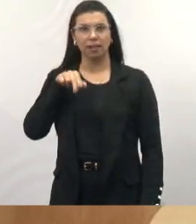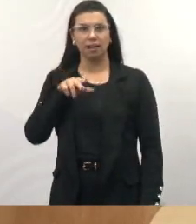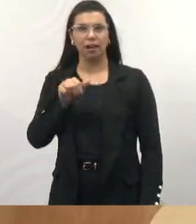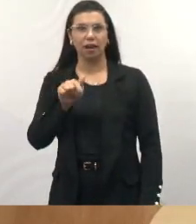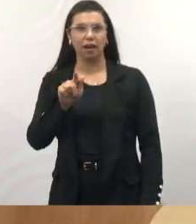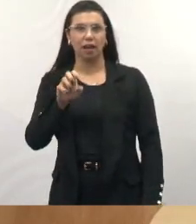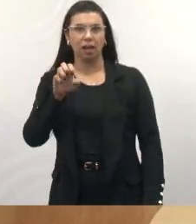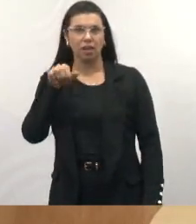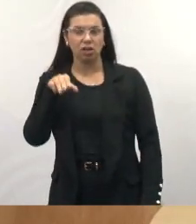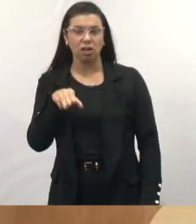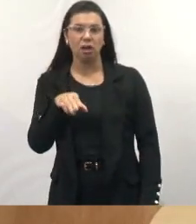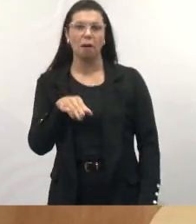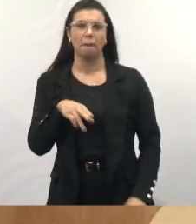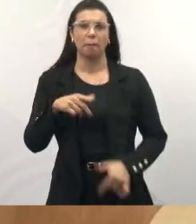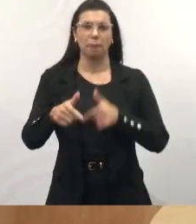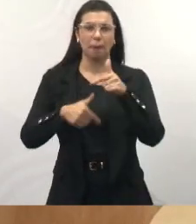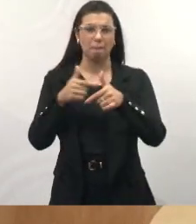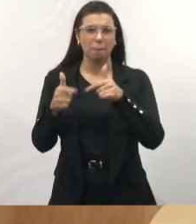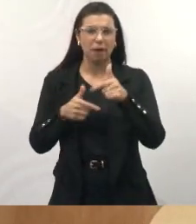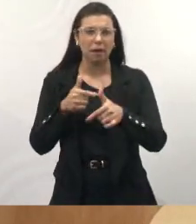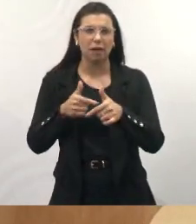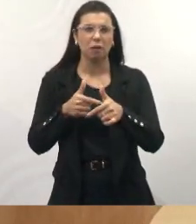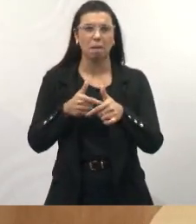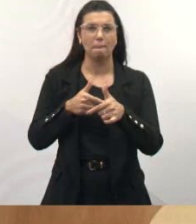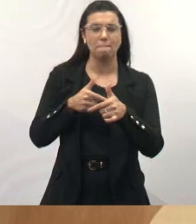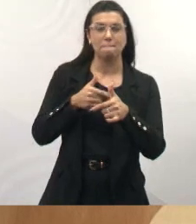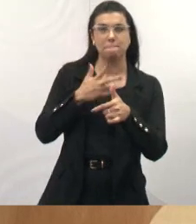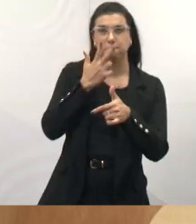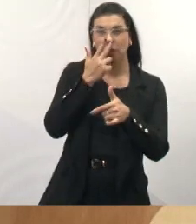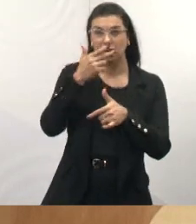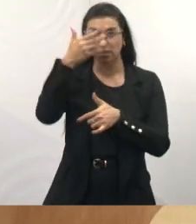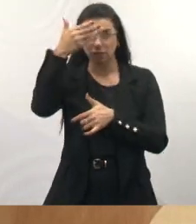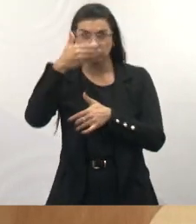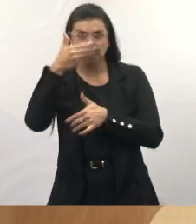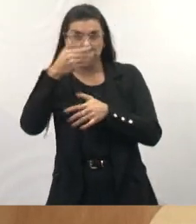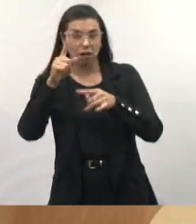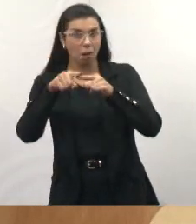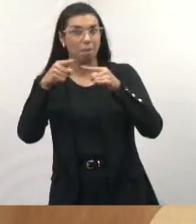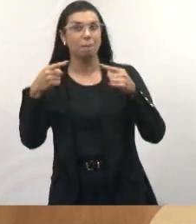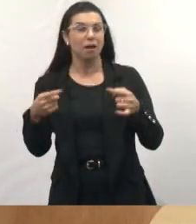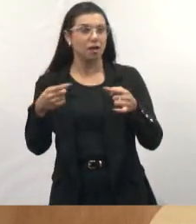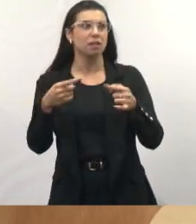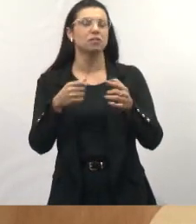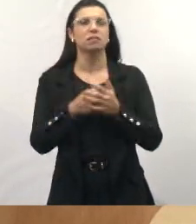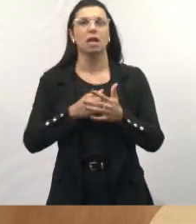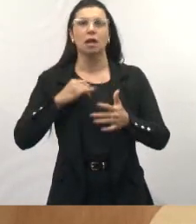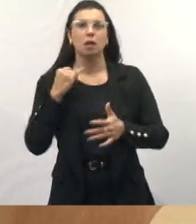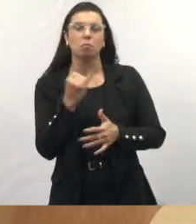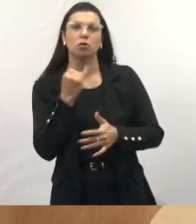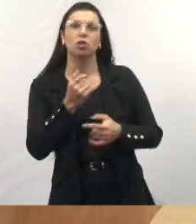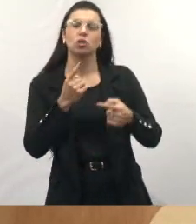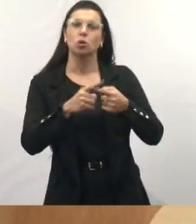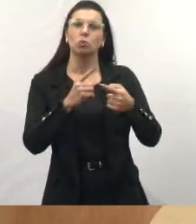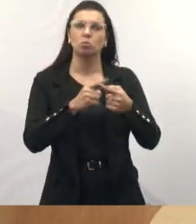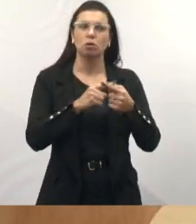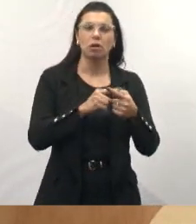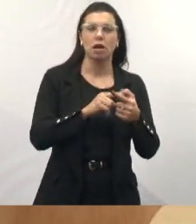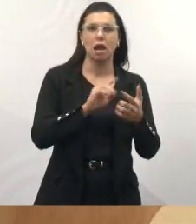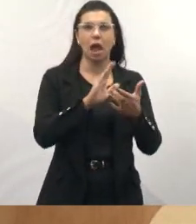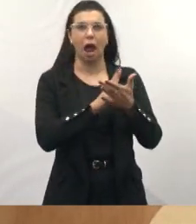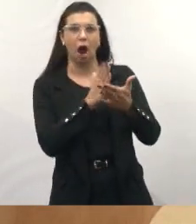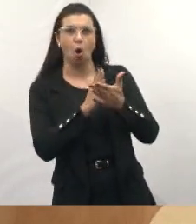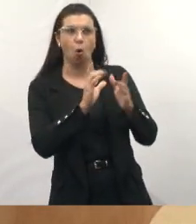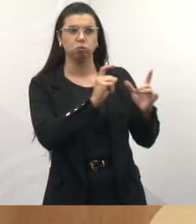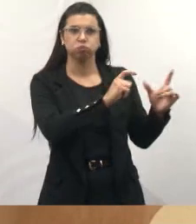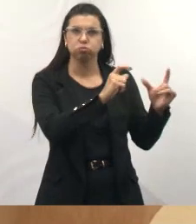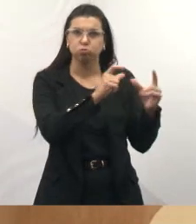que às vezes não parece, mas é importantíssimo para as pessoas que sofrem com enchentes. O prefeito Isaías Santana é o